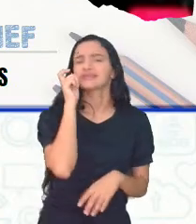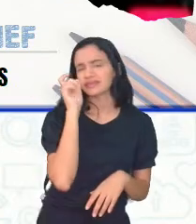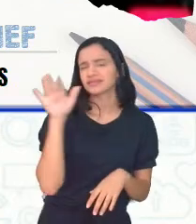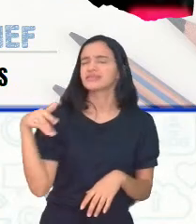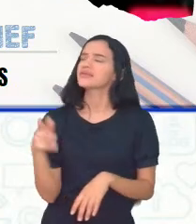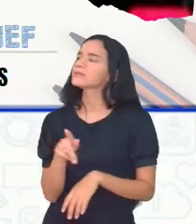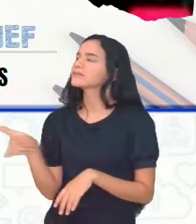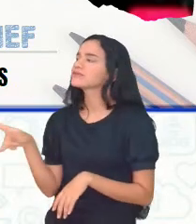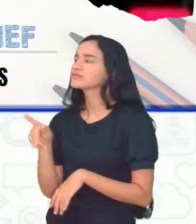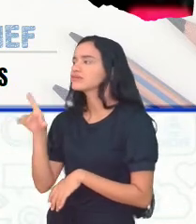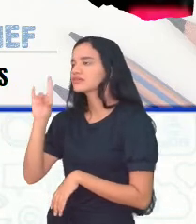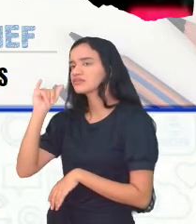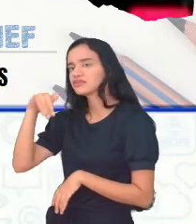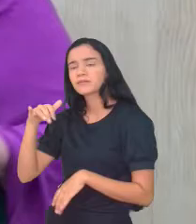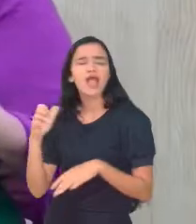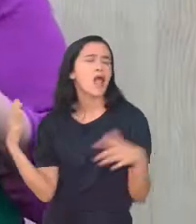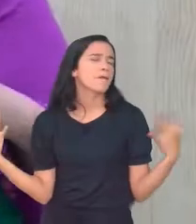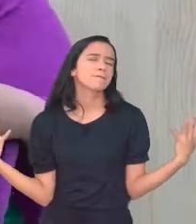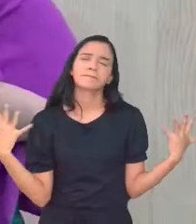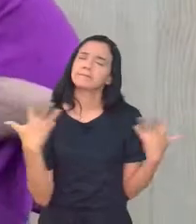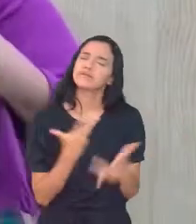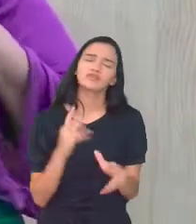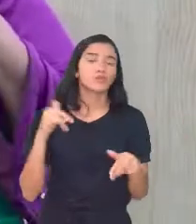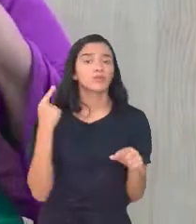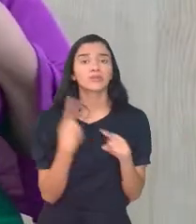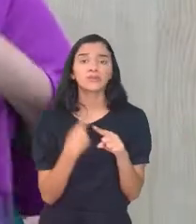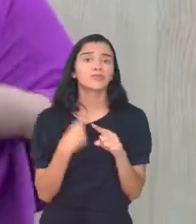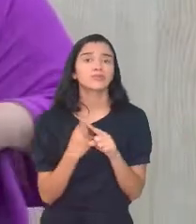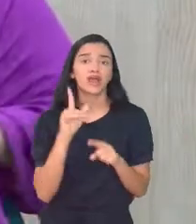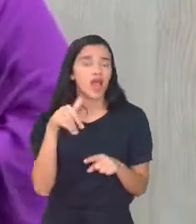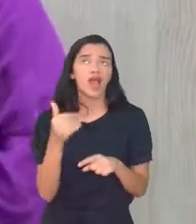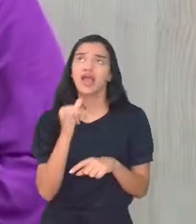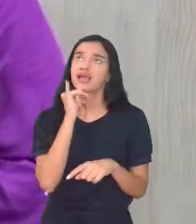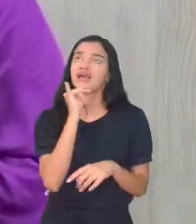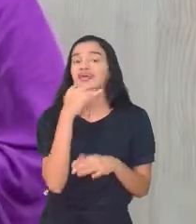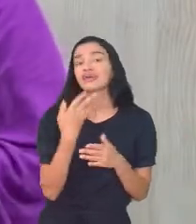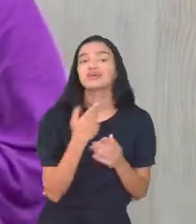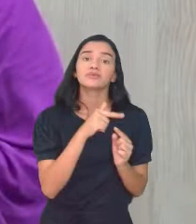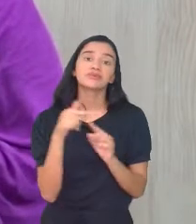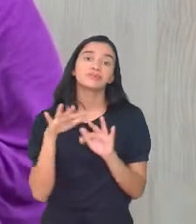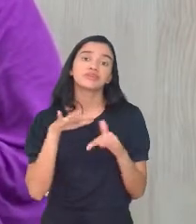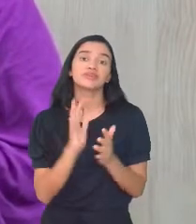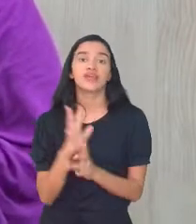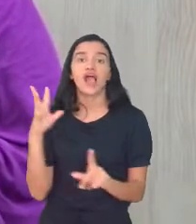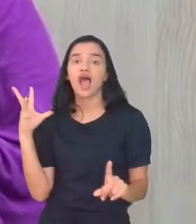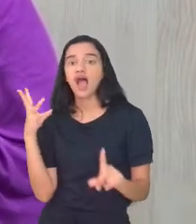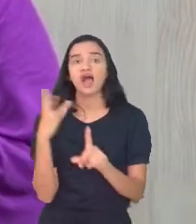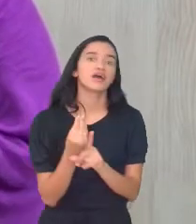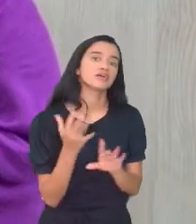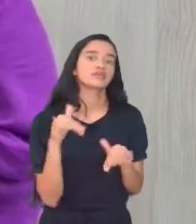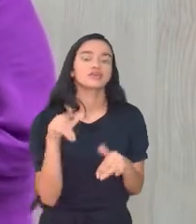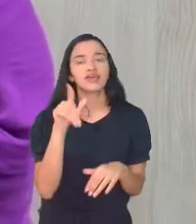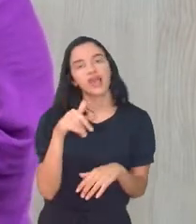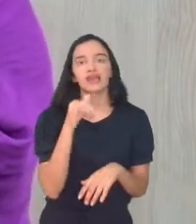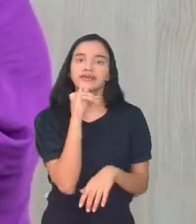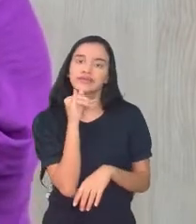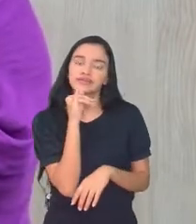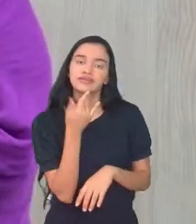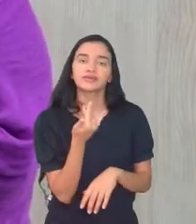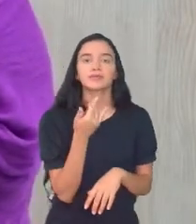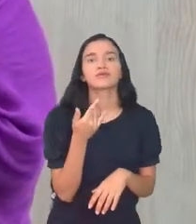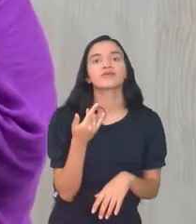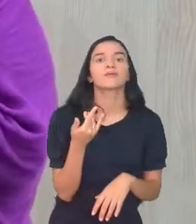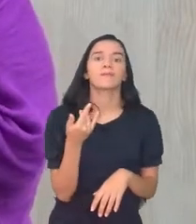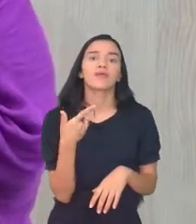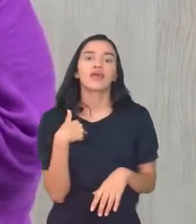né, professora Gini? Não, é maravilhoso, porque é um tipo de arte, né, o artesanato, que ele